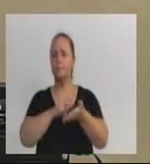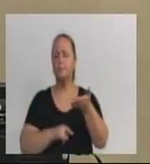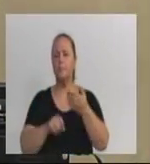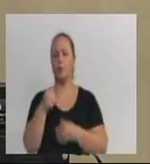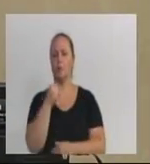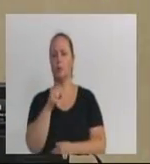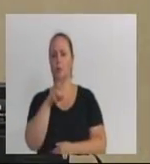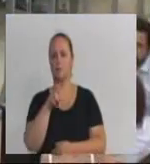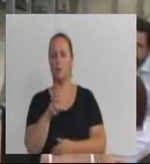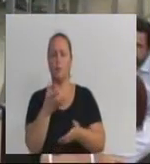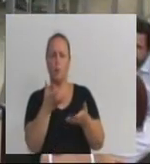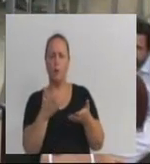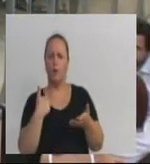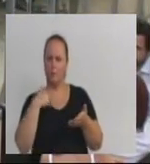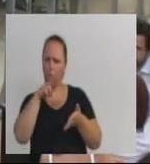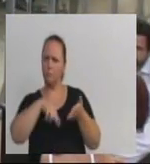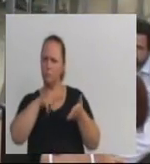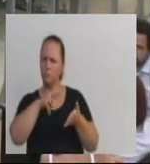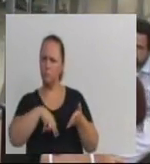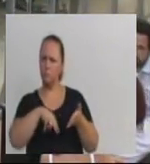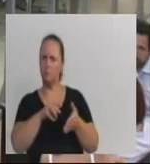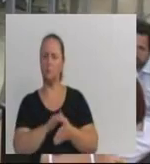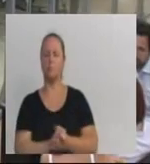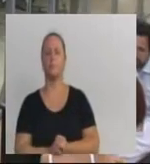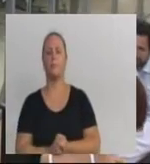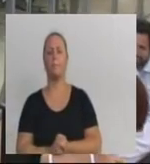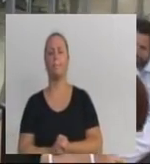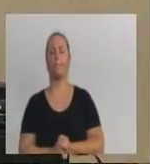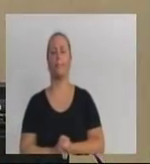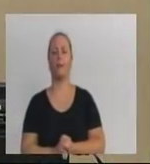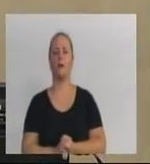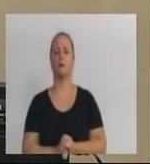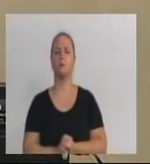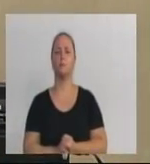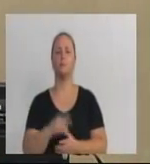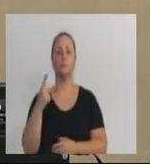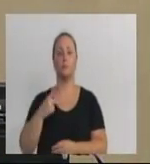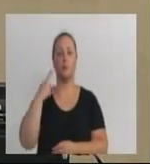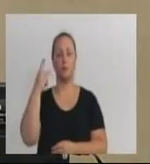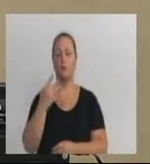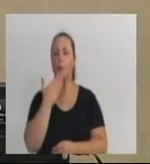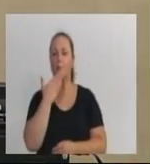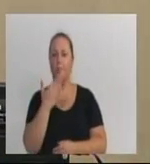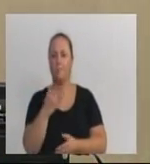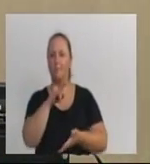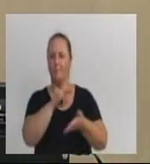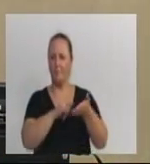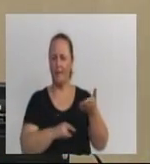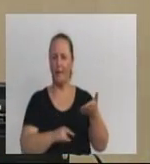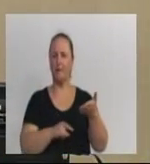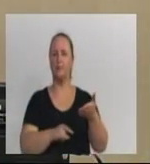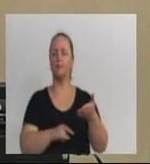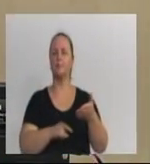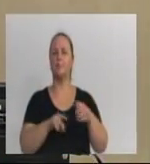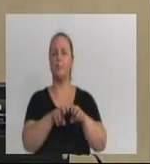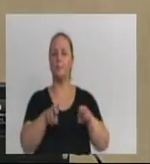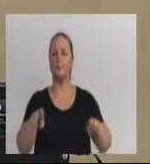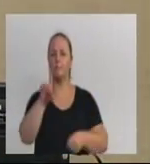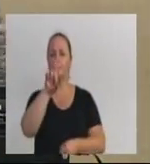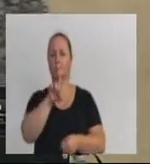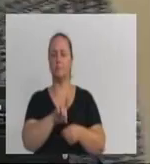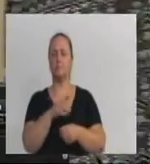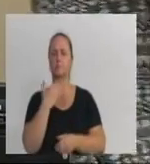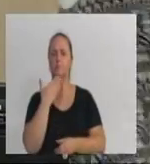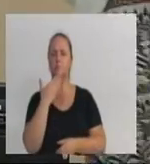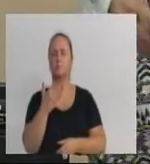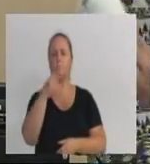leitura, vereador? É. O vereador que subscreve requer à mesa diretora desta casa que encaminhe pedido de providências ao